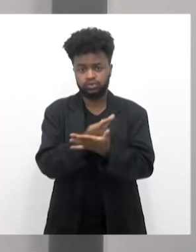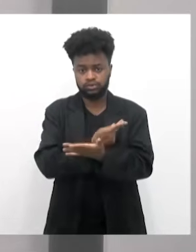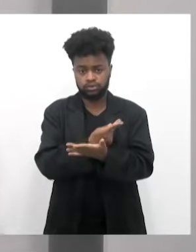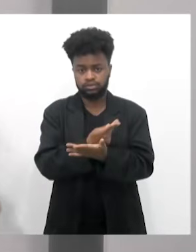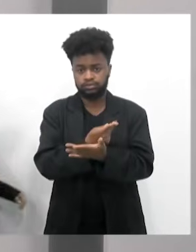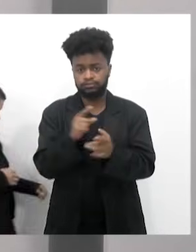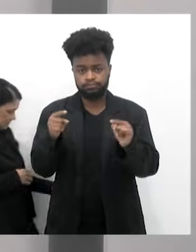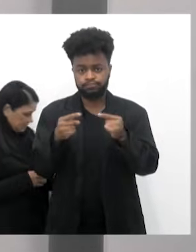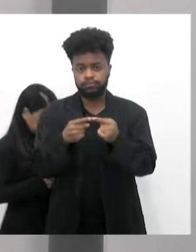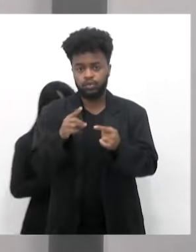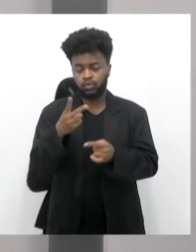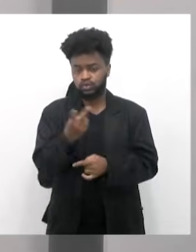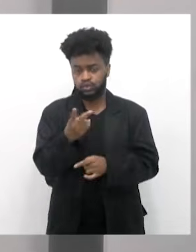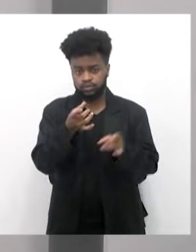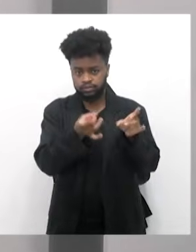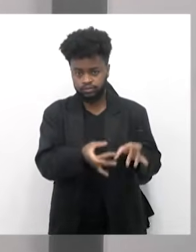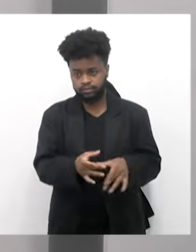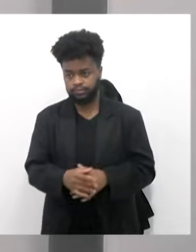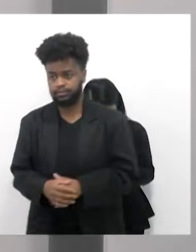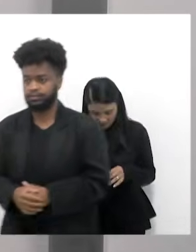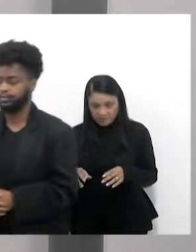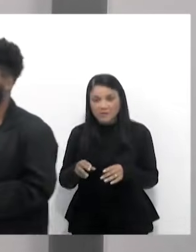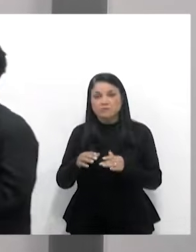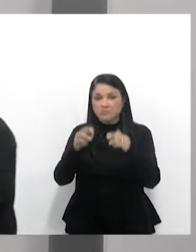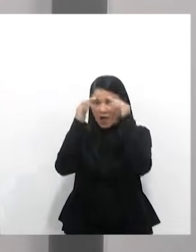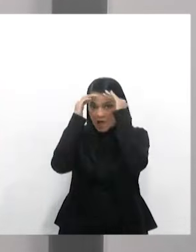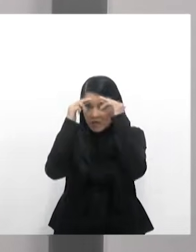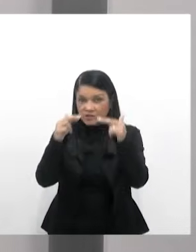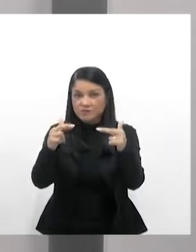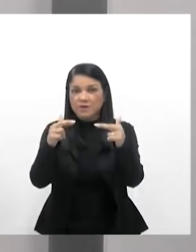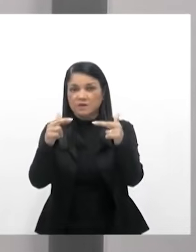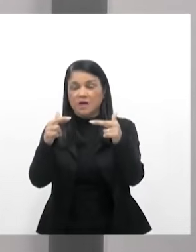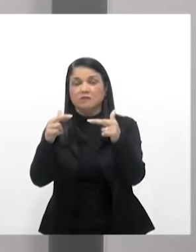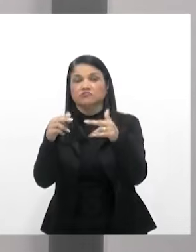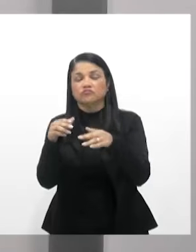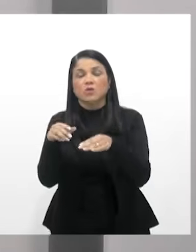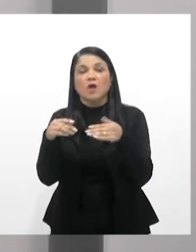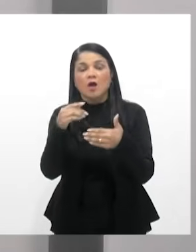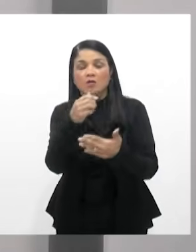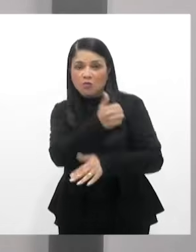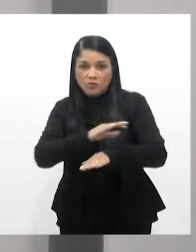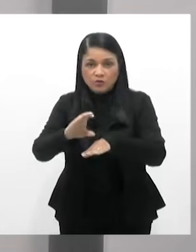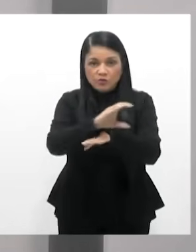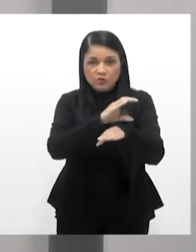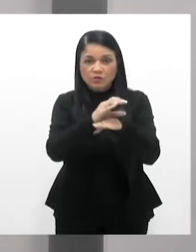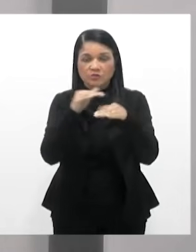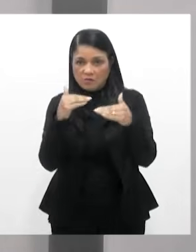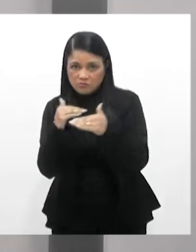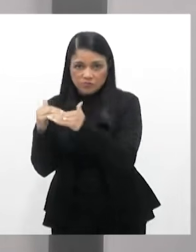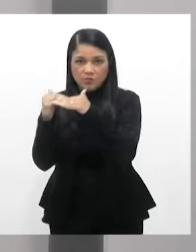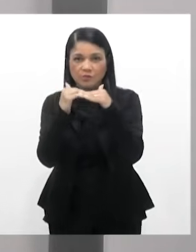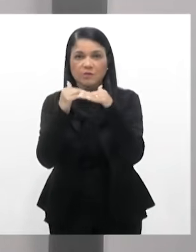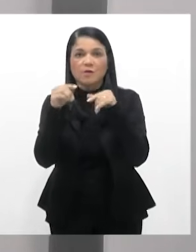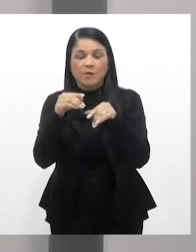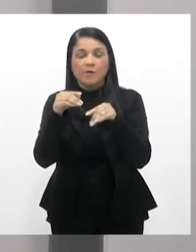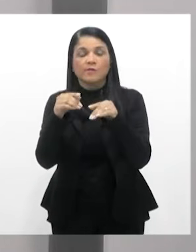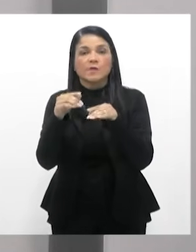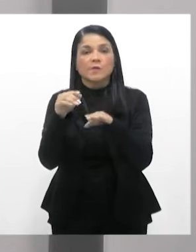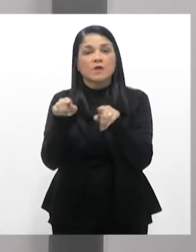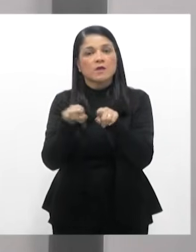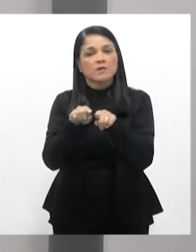que é a dupla vacância. Nesse caso especial, está respeitado o princípio constitucional da isonomia, está respeitado o